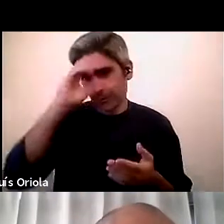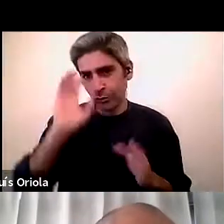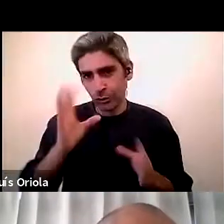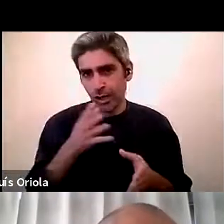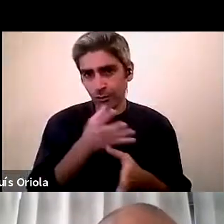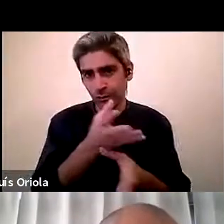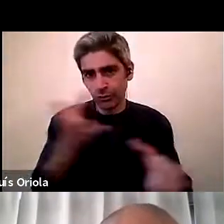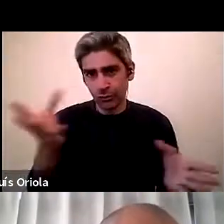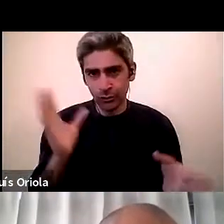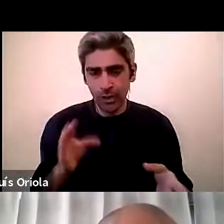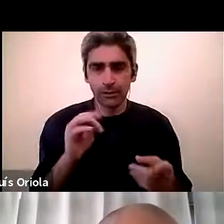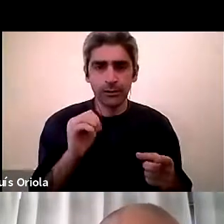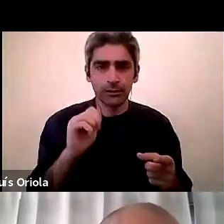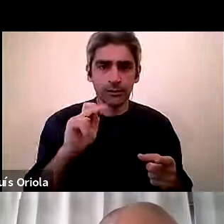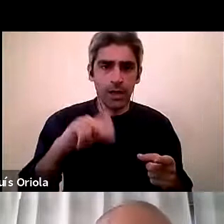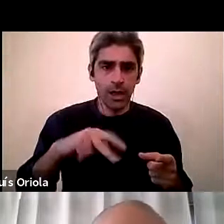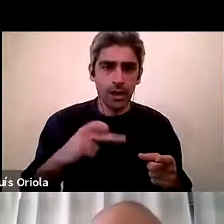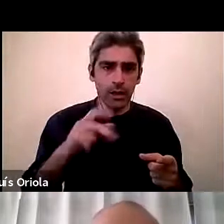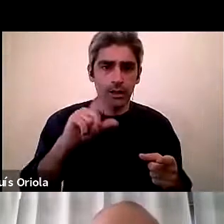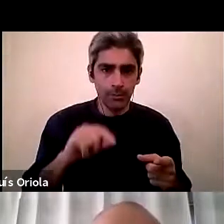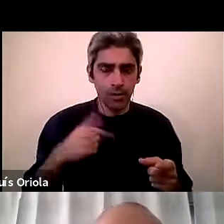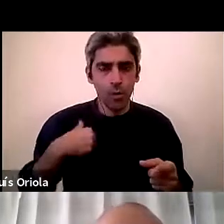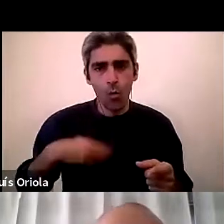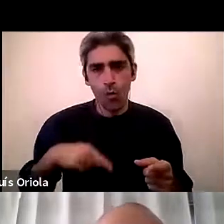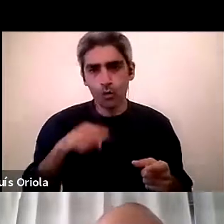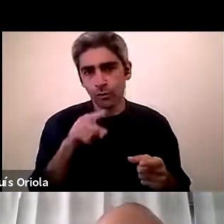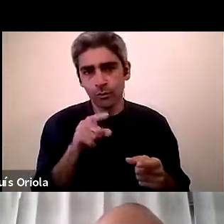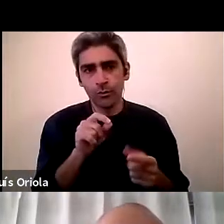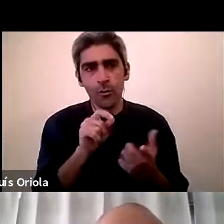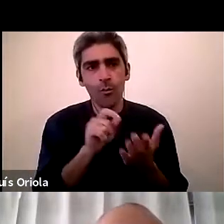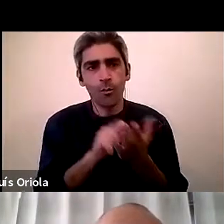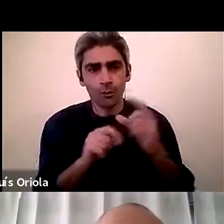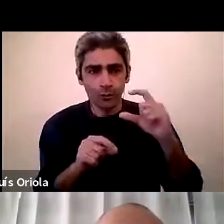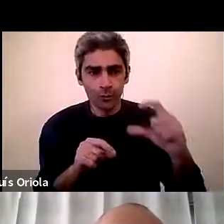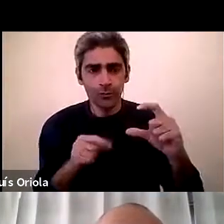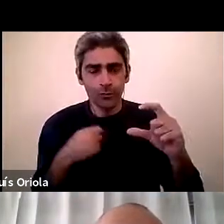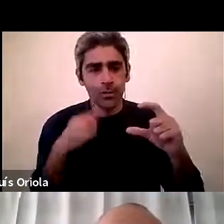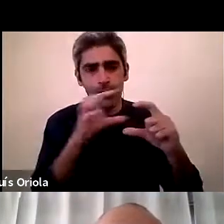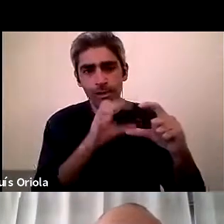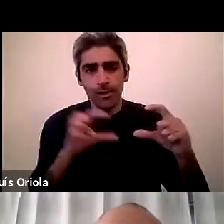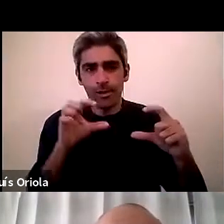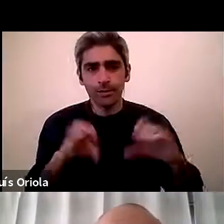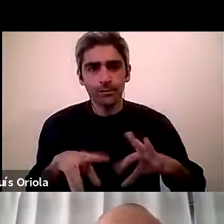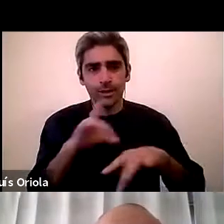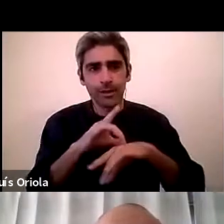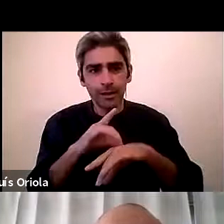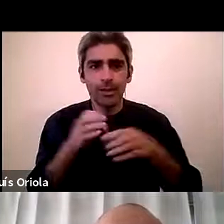de falar e a Sara também. E eu gosto particularmente deste parágrafo e destaquei, que é o desenvolvimento de guias e orientações e outros